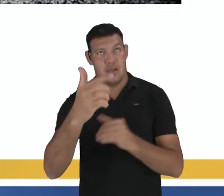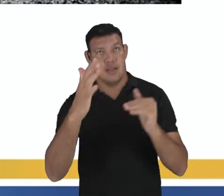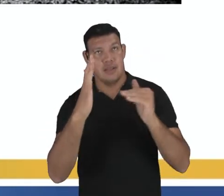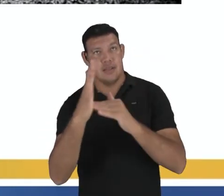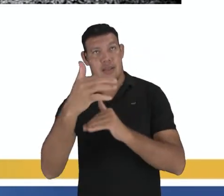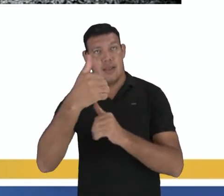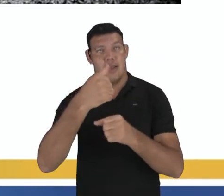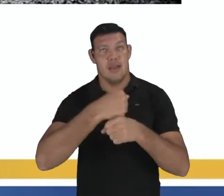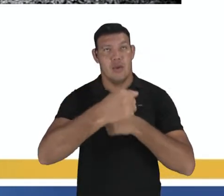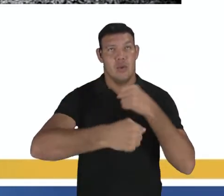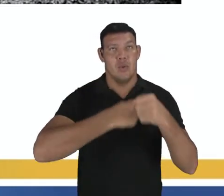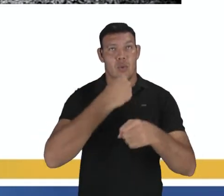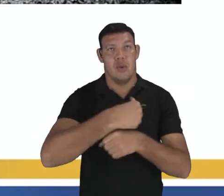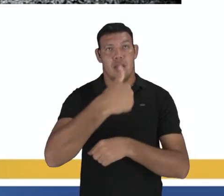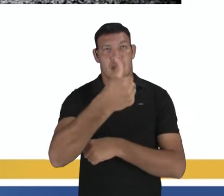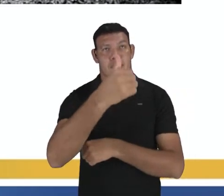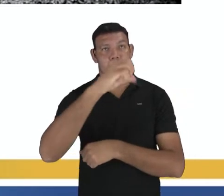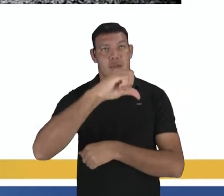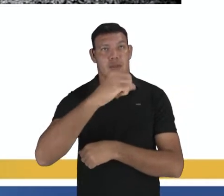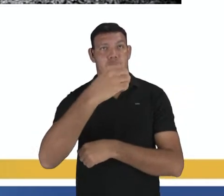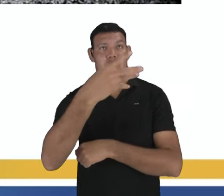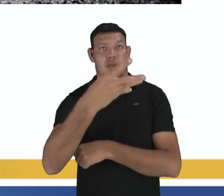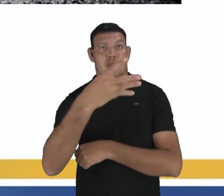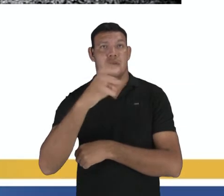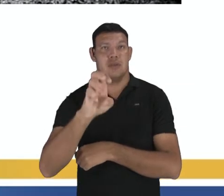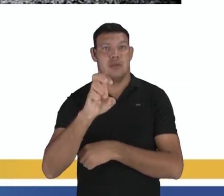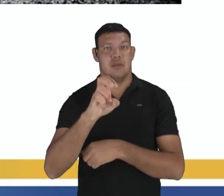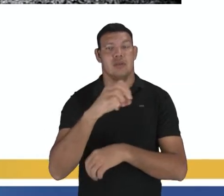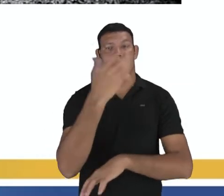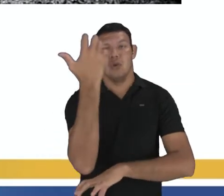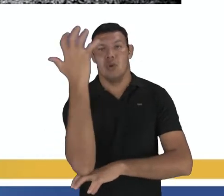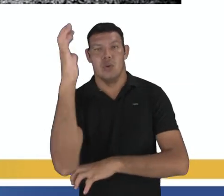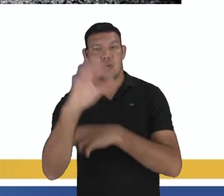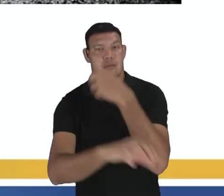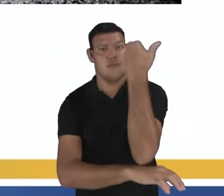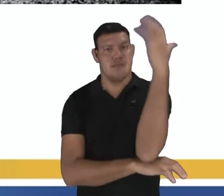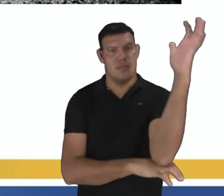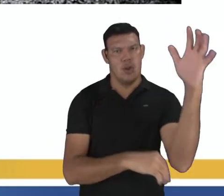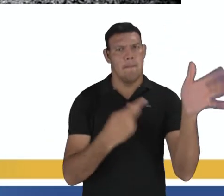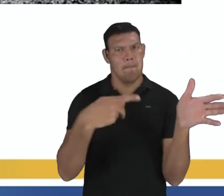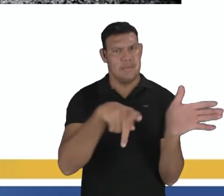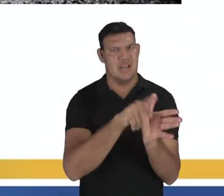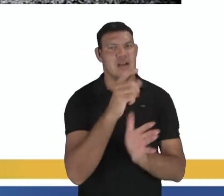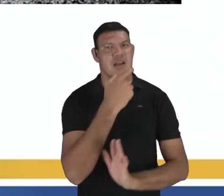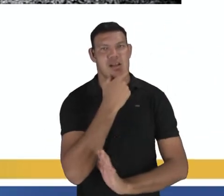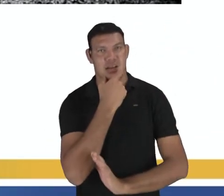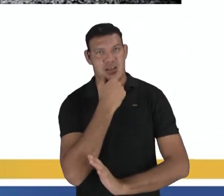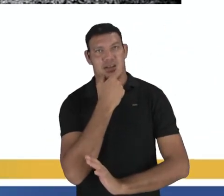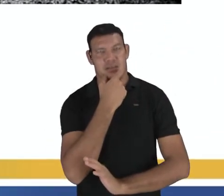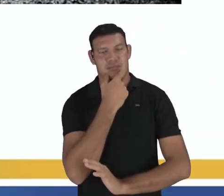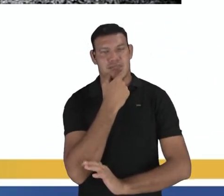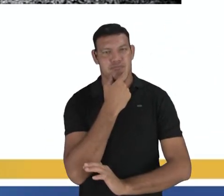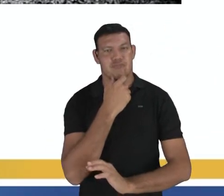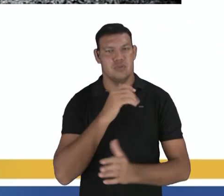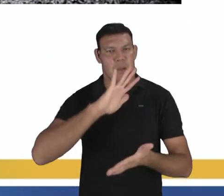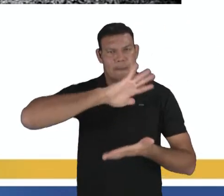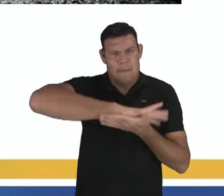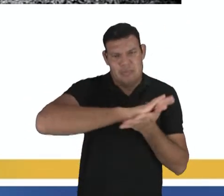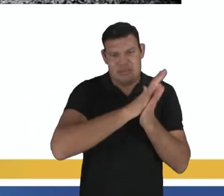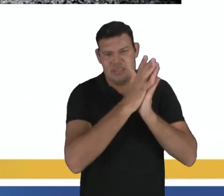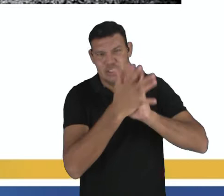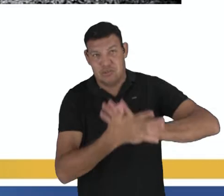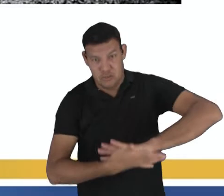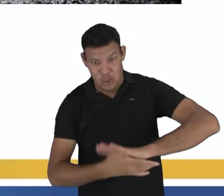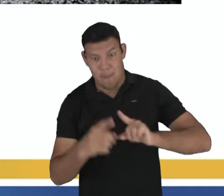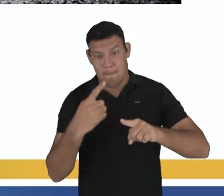contexto da Segunda Guerra Mundial, porque os seringais que pertenciam à Inglaterra, né, aí eles vão ser destruídos por conta da